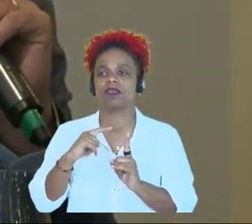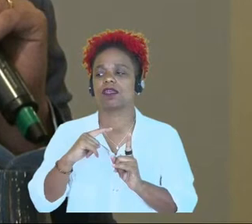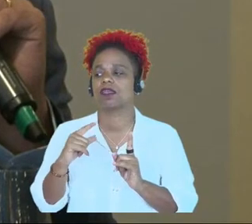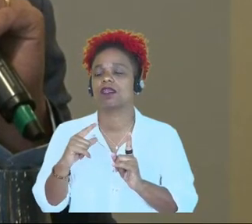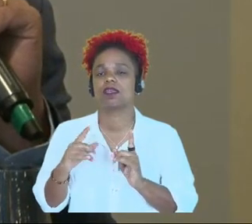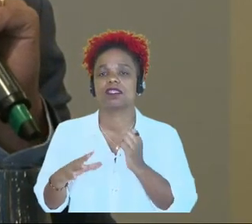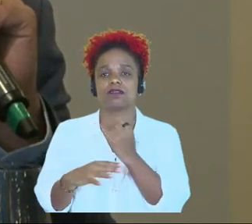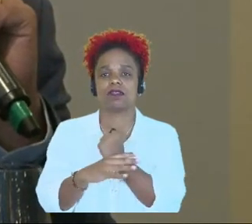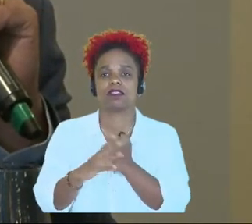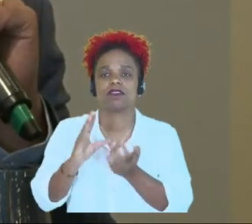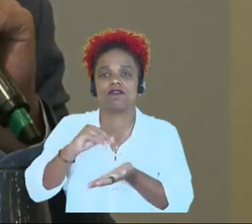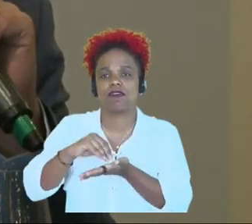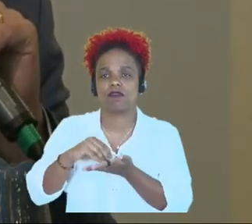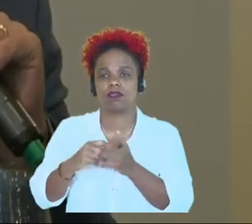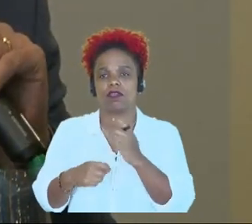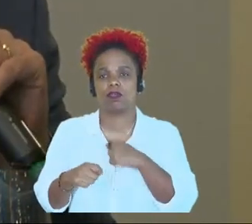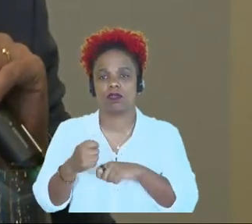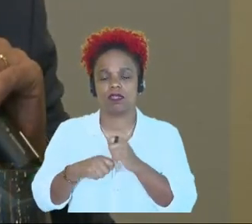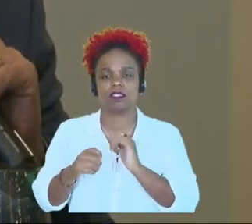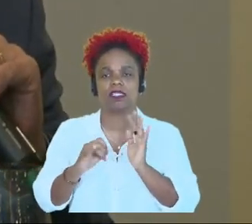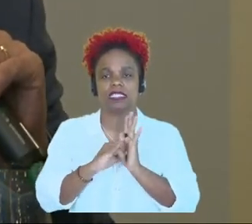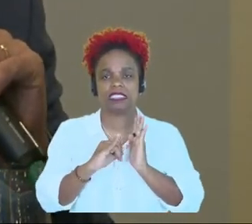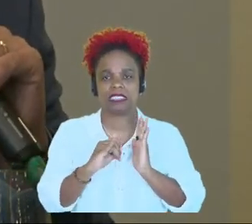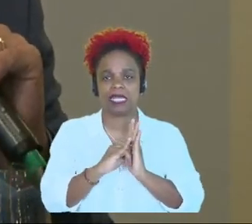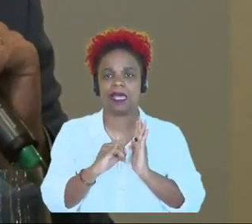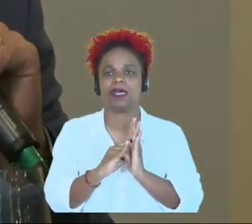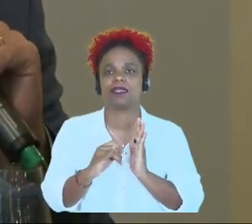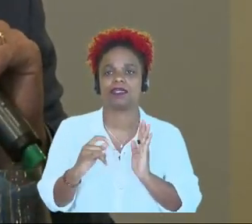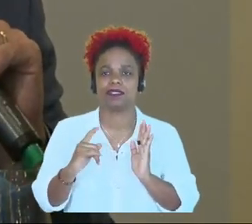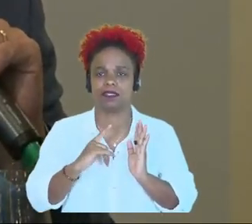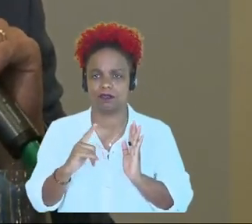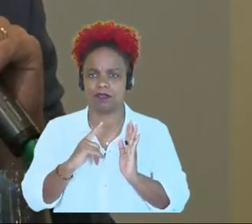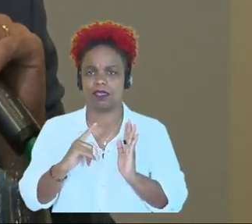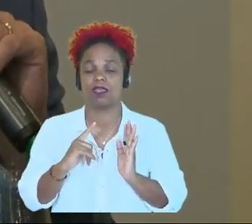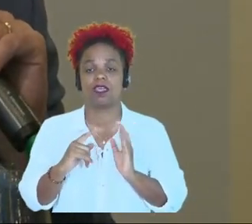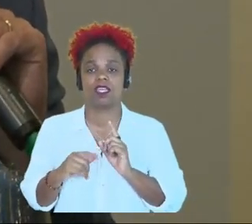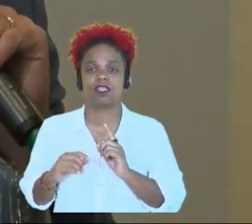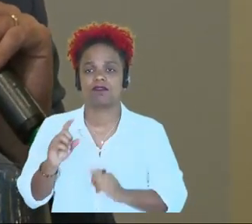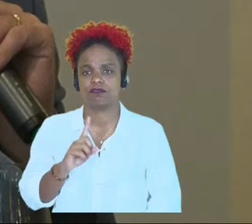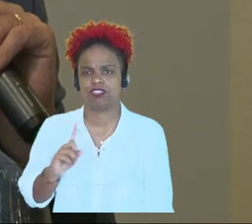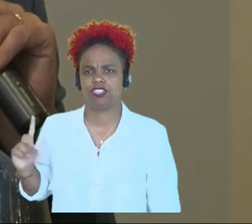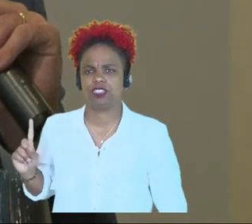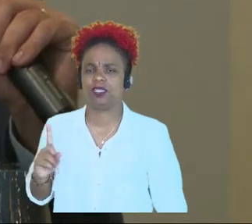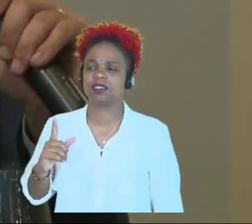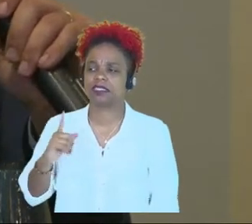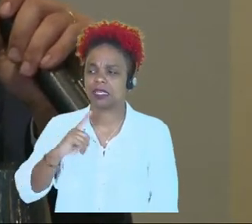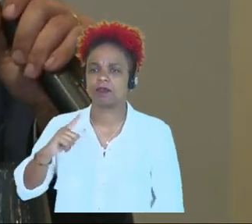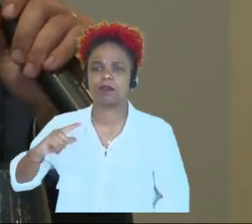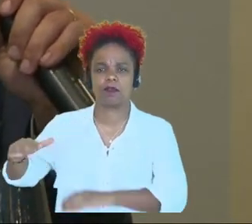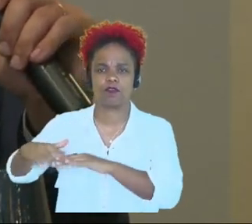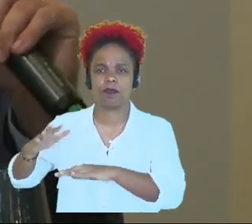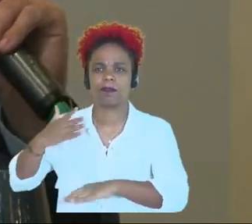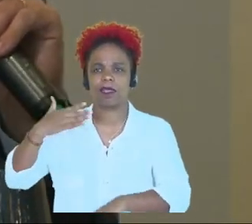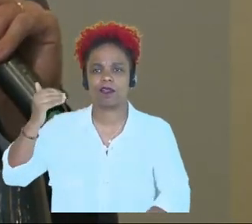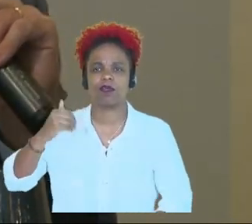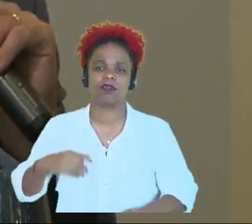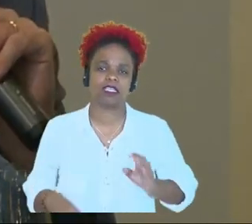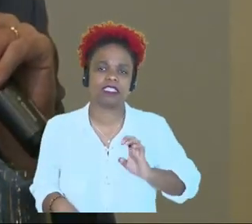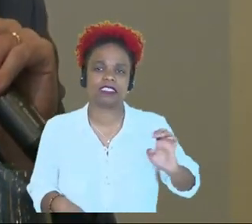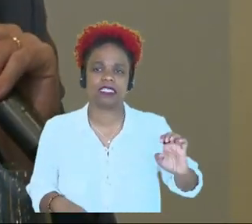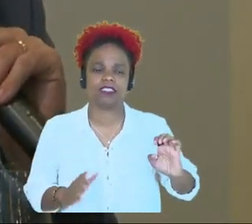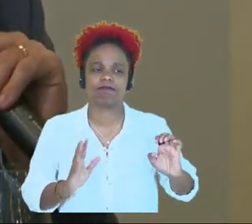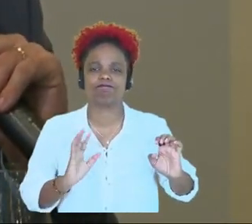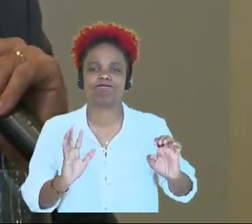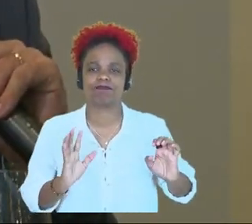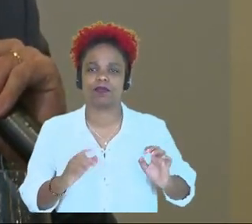por exemplo, diante de insegurança identitária. Acho que são coisas que a extrema-direita sabe mobilizar muito bem, melhor do que a esquerda e melhor do que qualquer